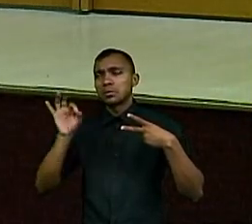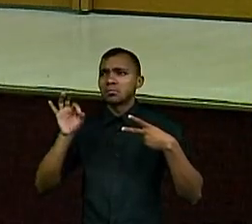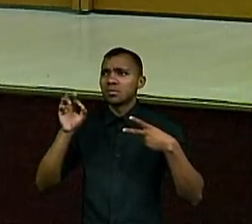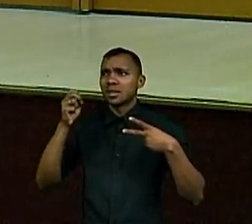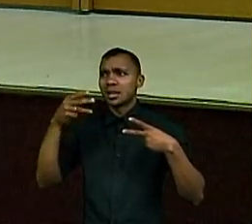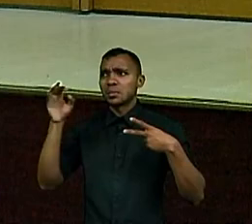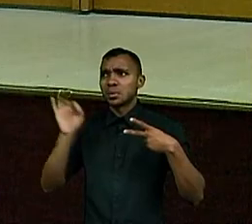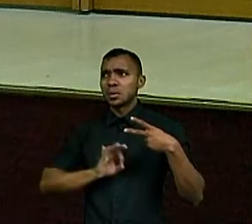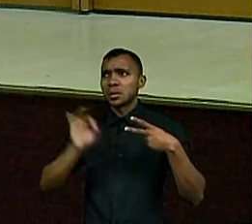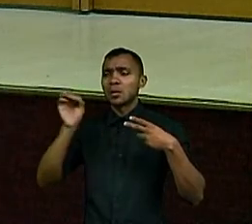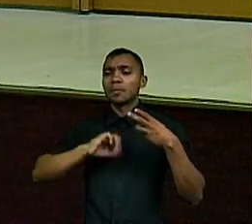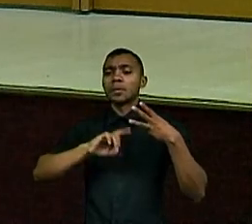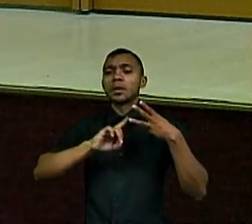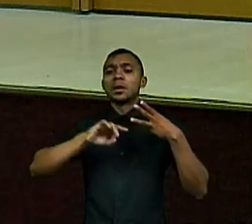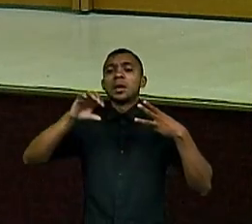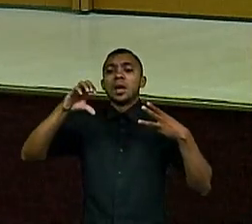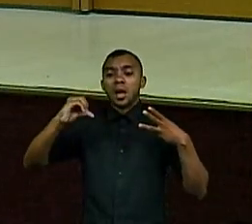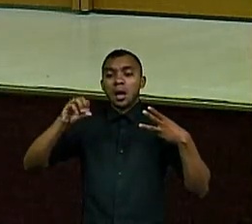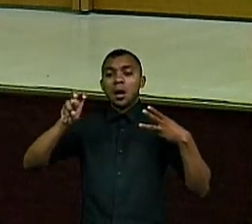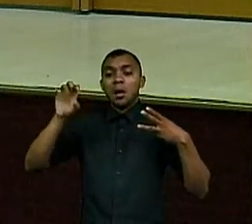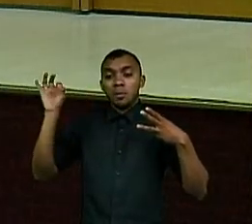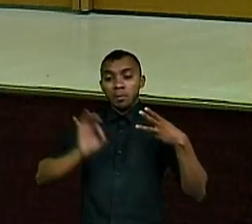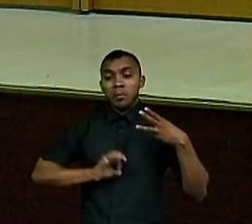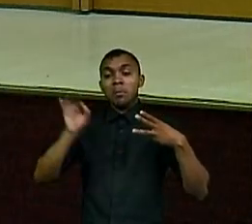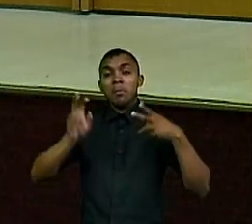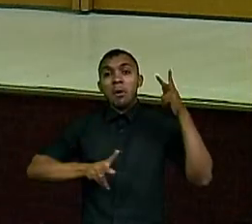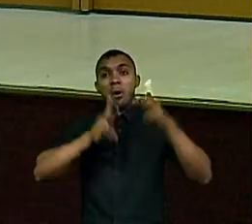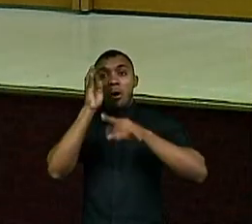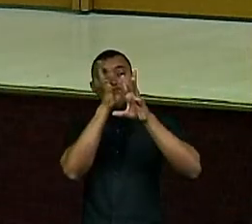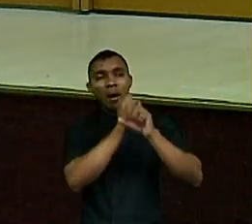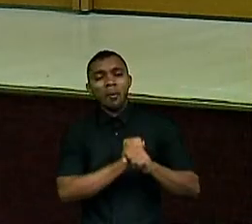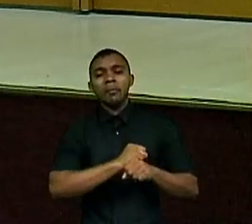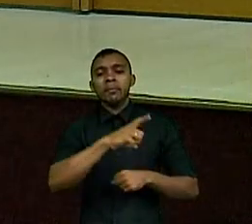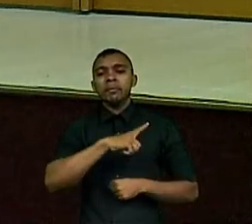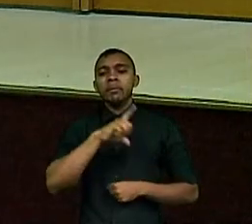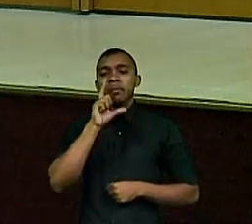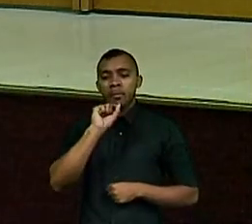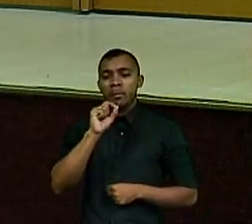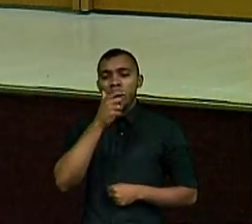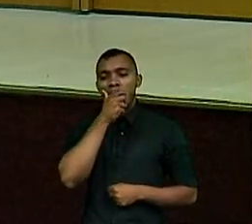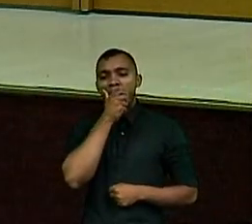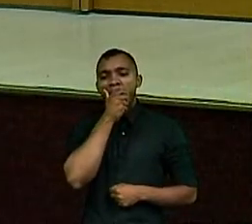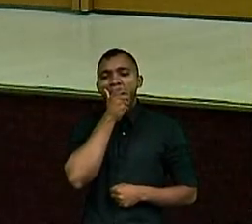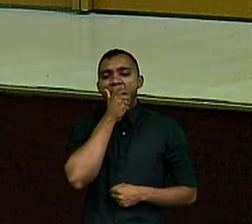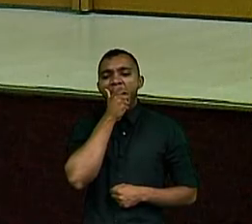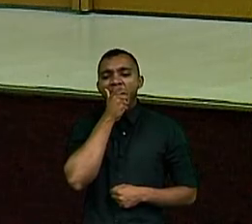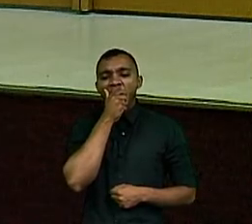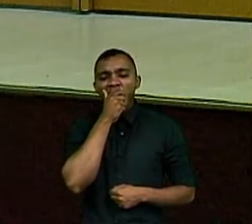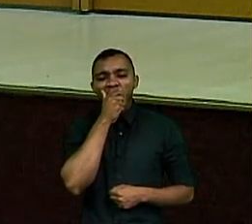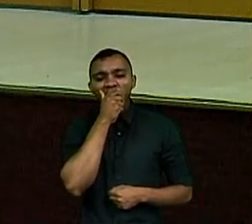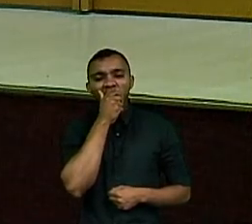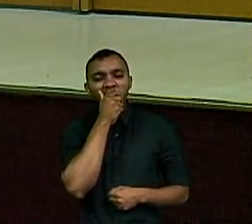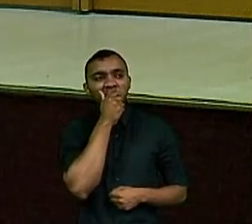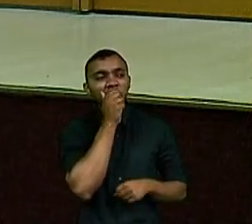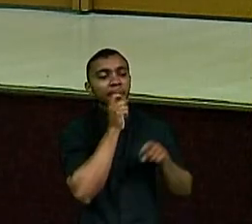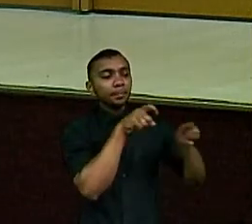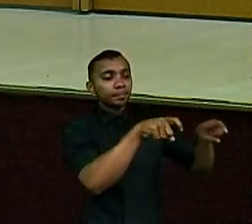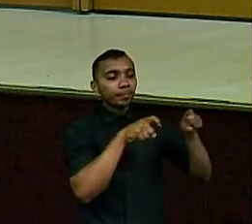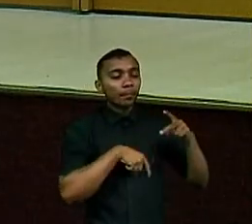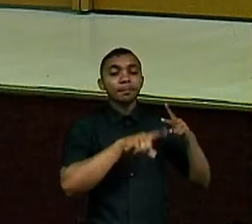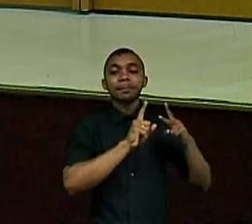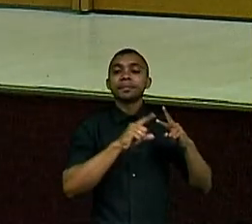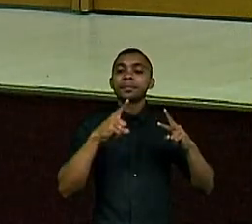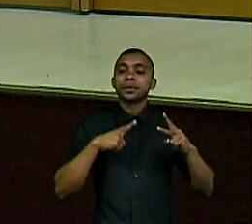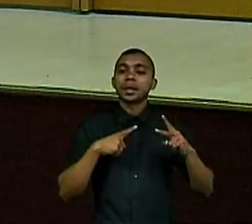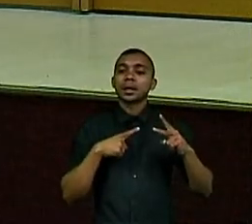e você tinha 95% da população composto de agricultores composto come pequenos Comerciantes composto de